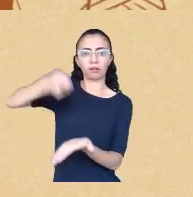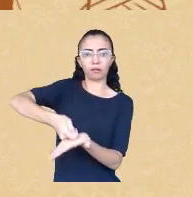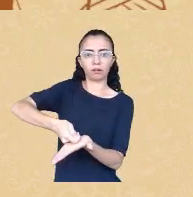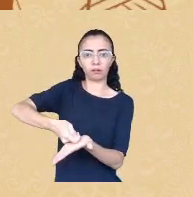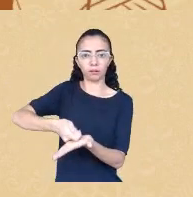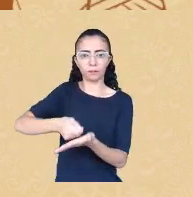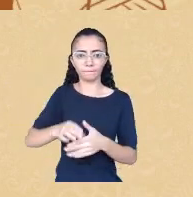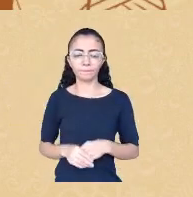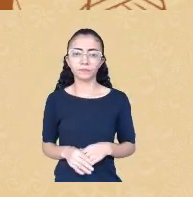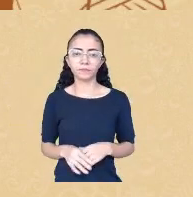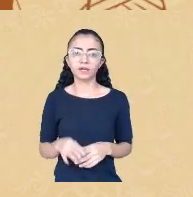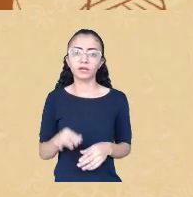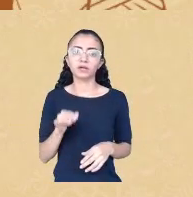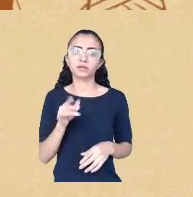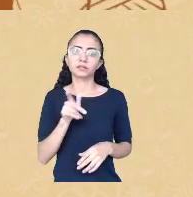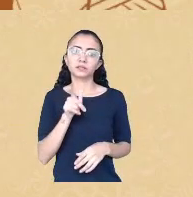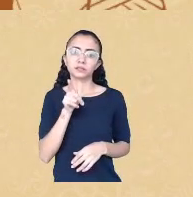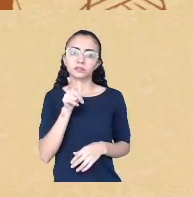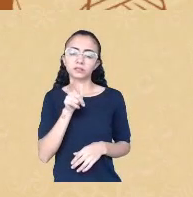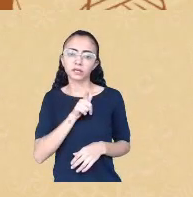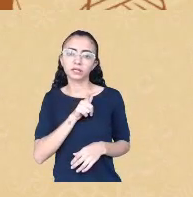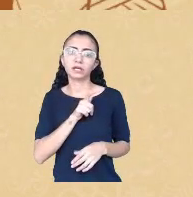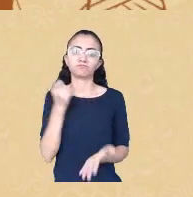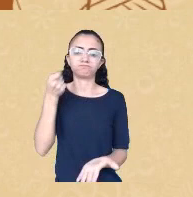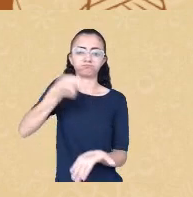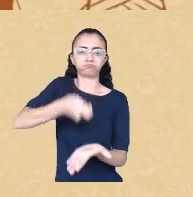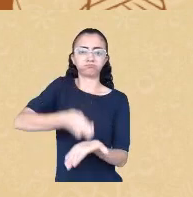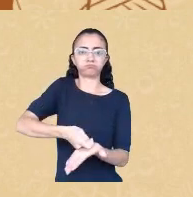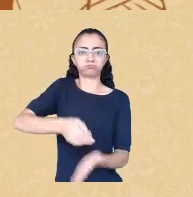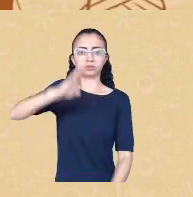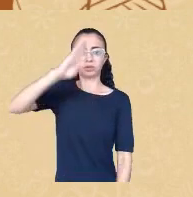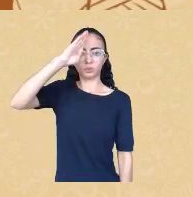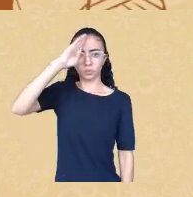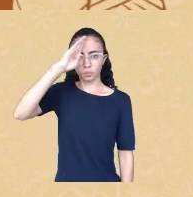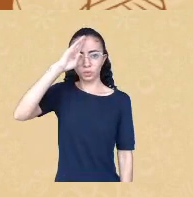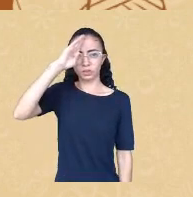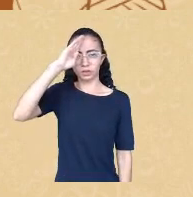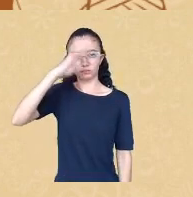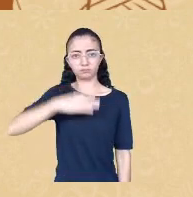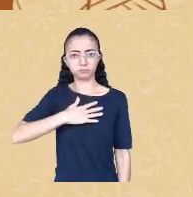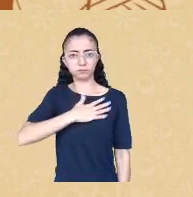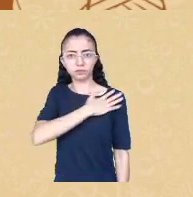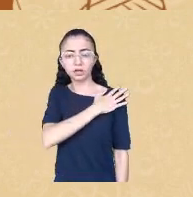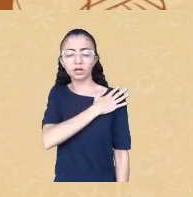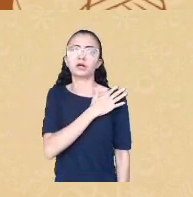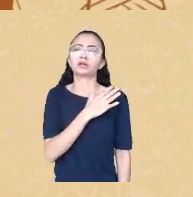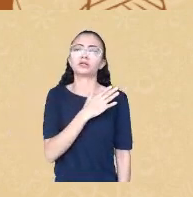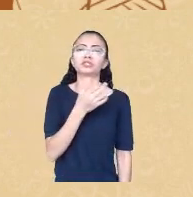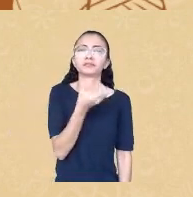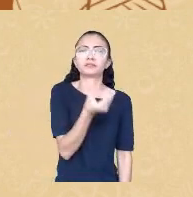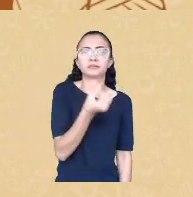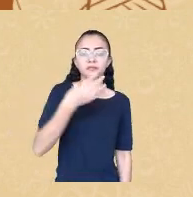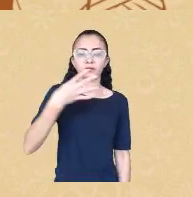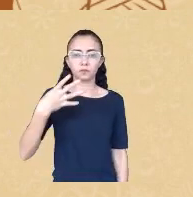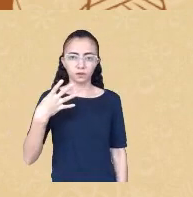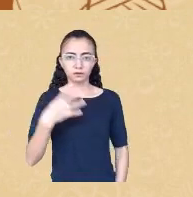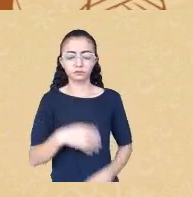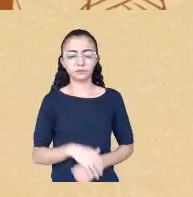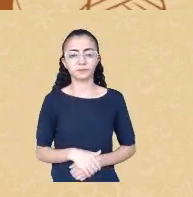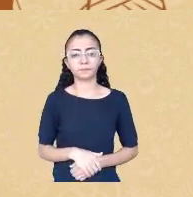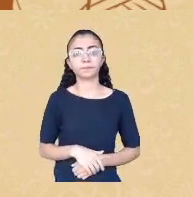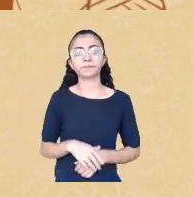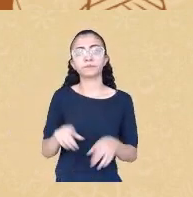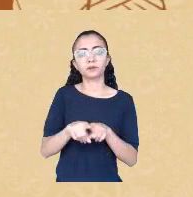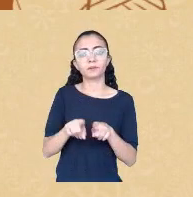ditadura civil-militar mais recente, de 64. E a ideia básica que está envolvida aí da censura, da ideia de que a gente